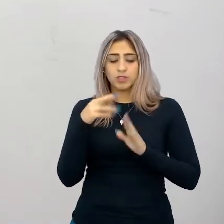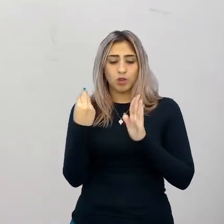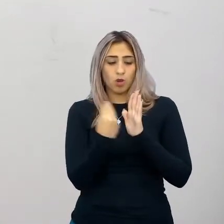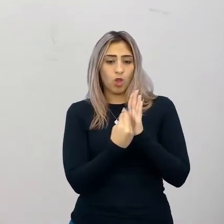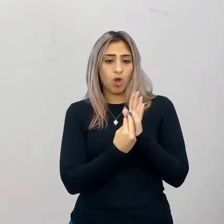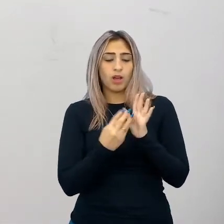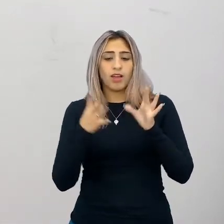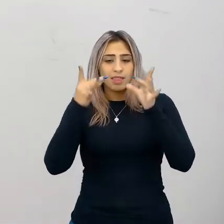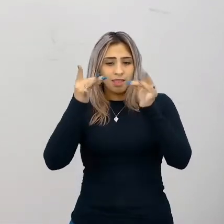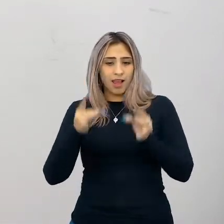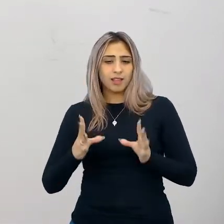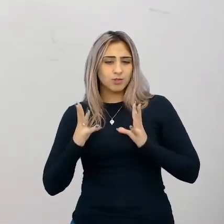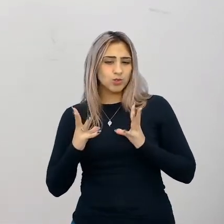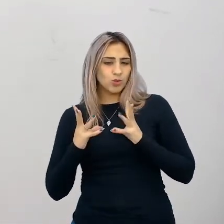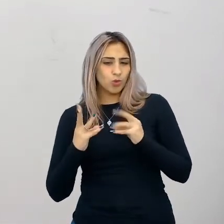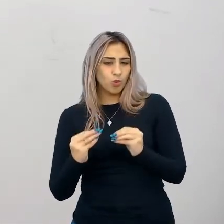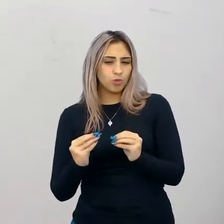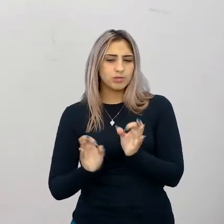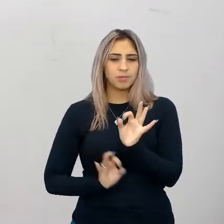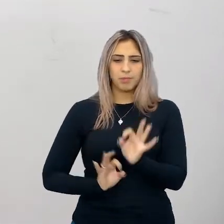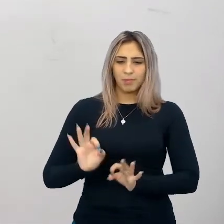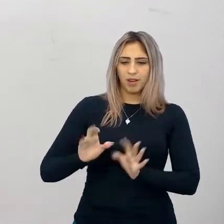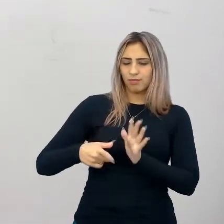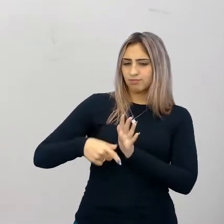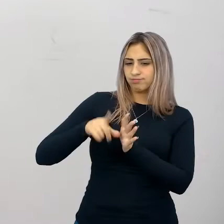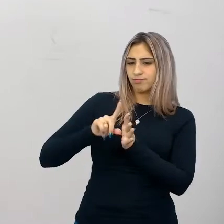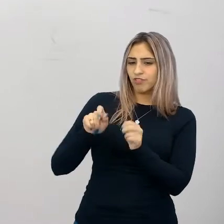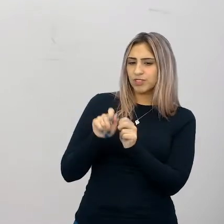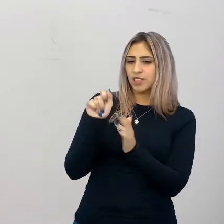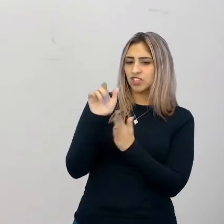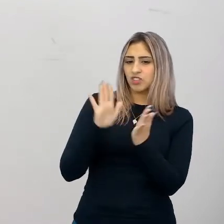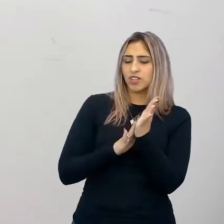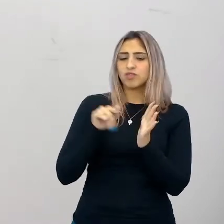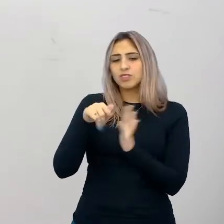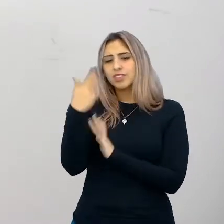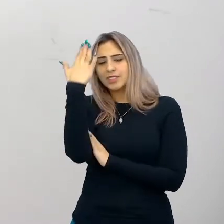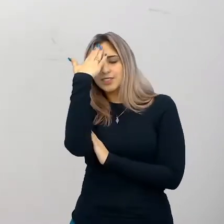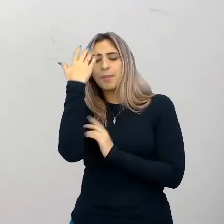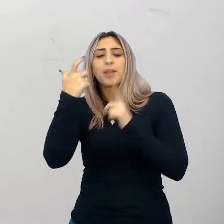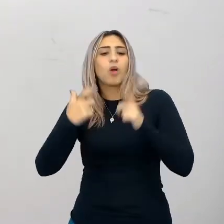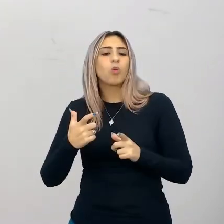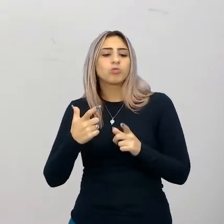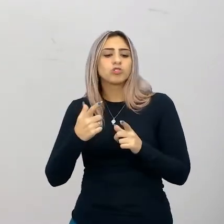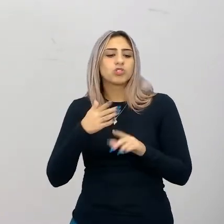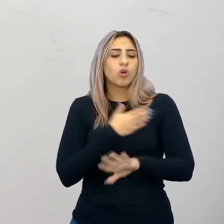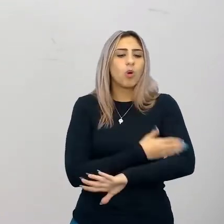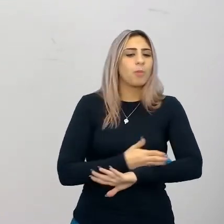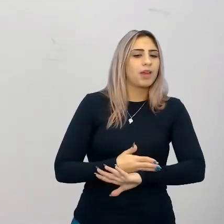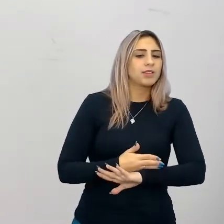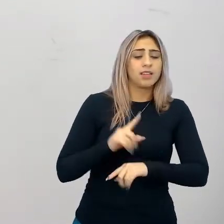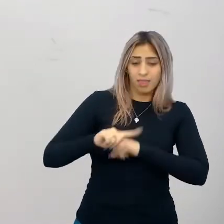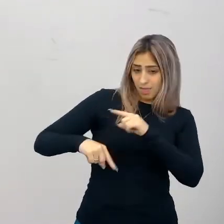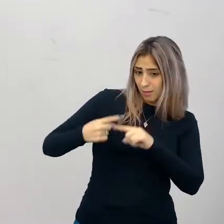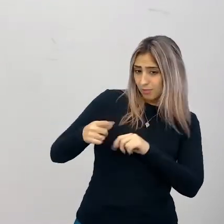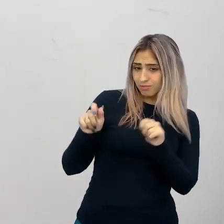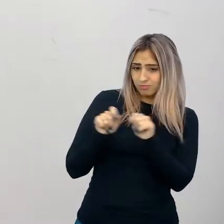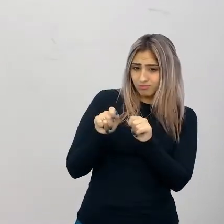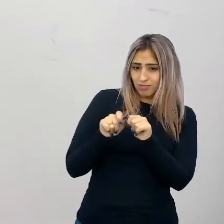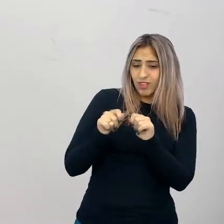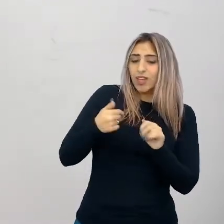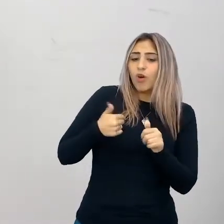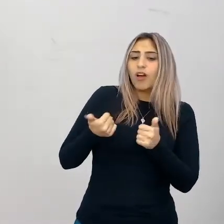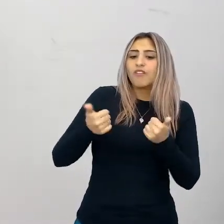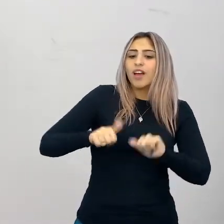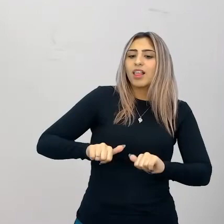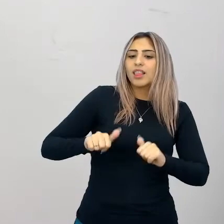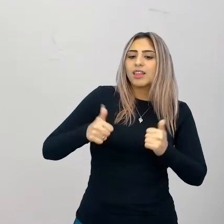critérios todos antes de preparar, de fazer a atividade, você sabe para onde você tem que ir. Depois que você fez, olha, eu